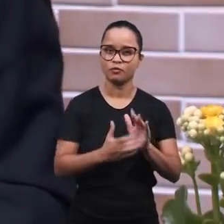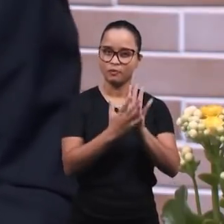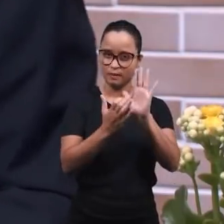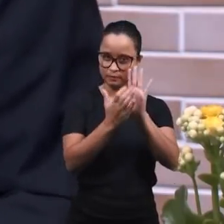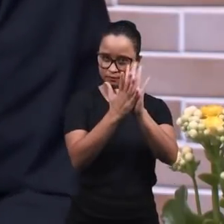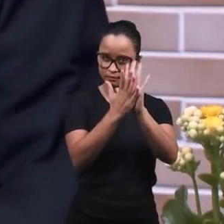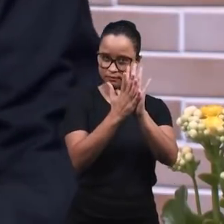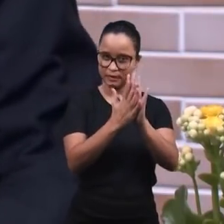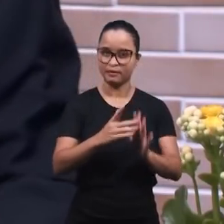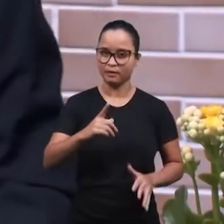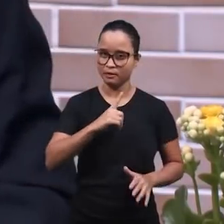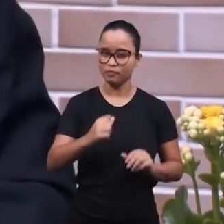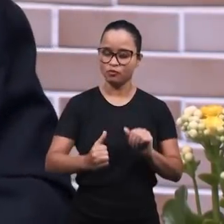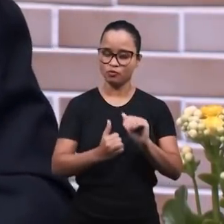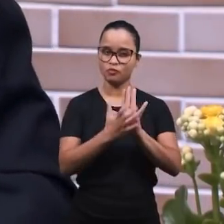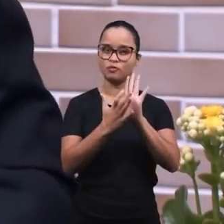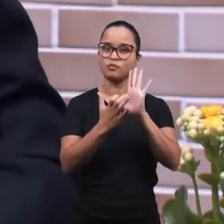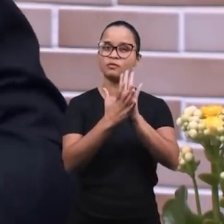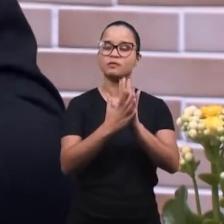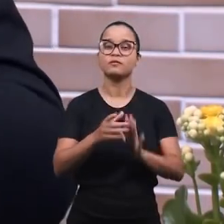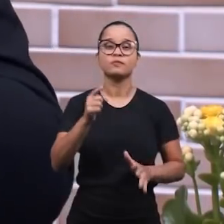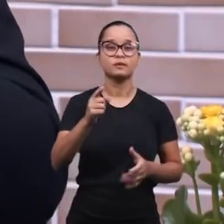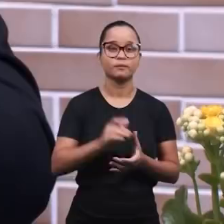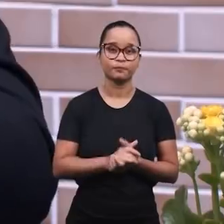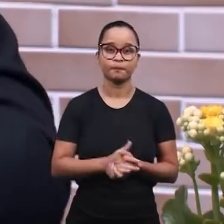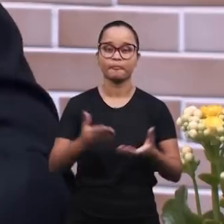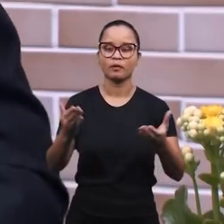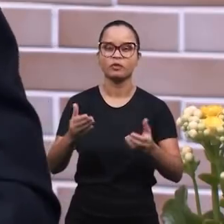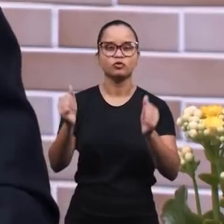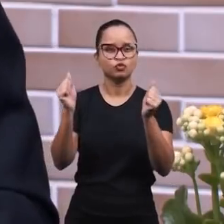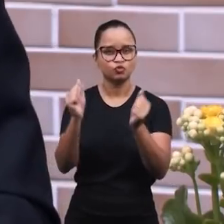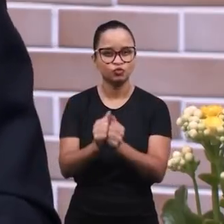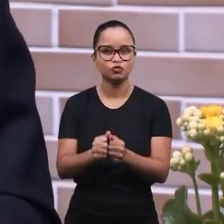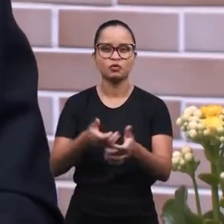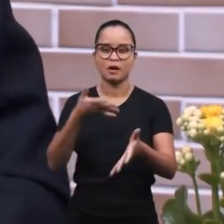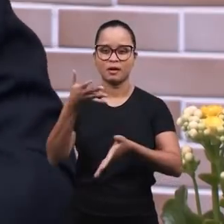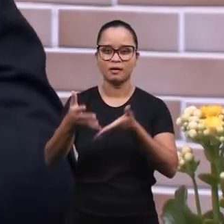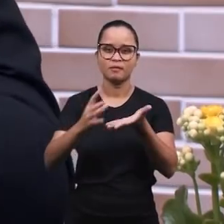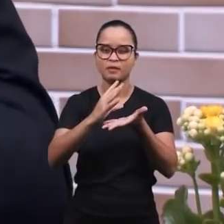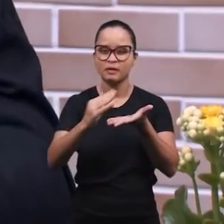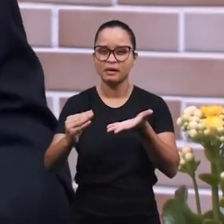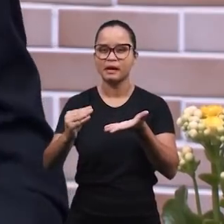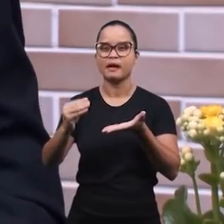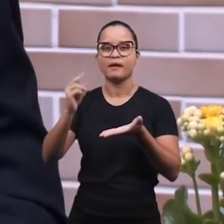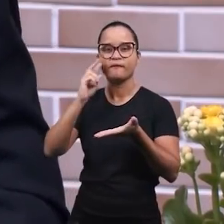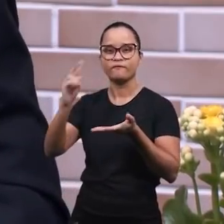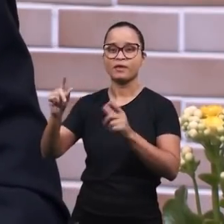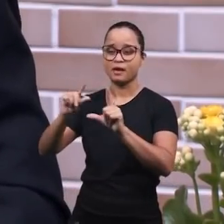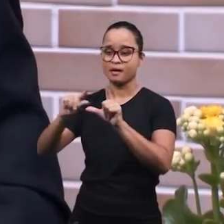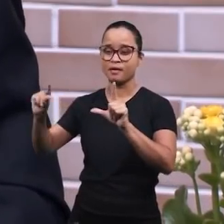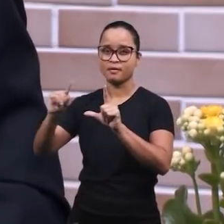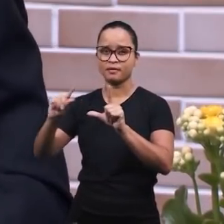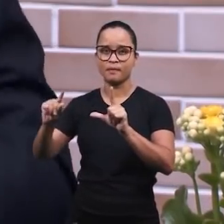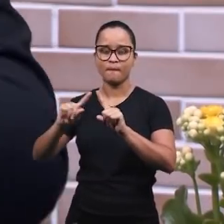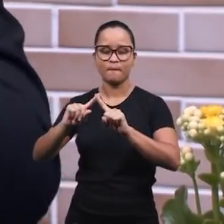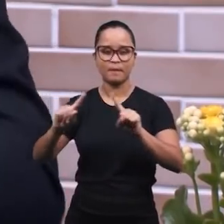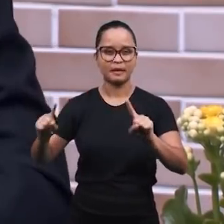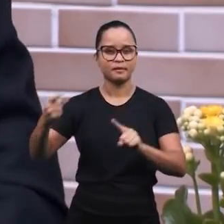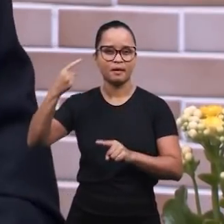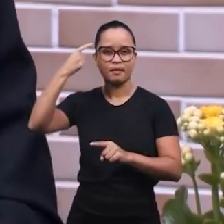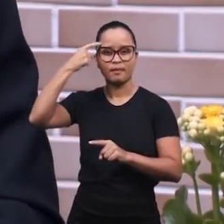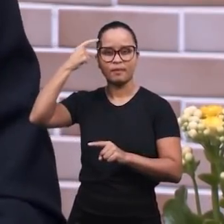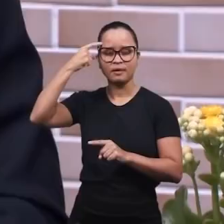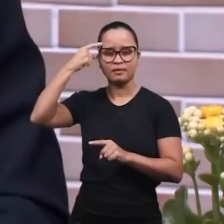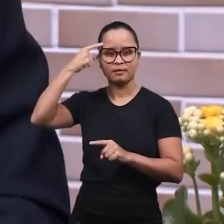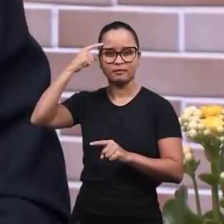louvor. Um louvor será tocado, você vai ter a oportunidade de cantar, de estar atento à letra desse louvor. Mas reflita